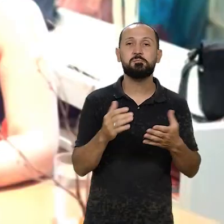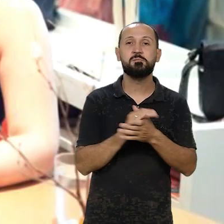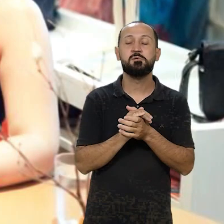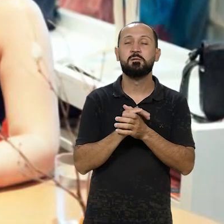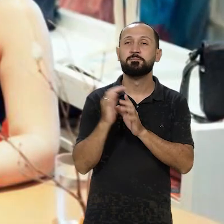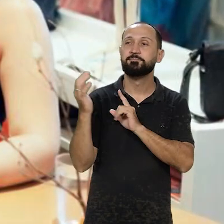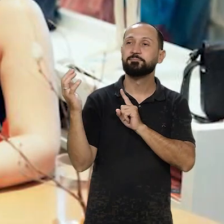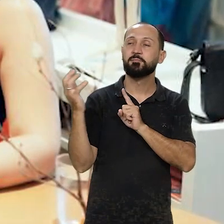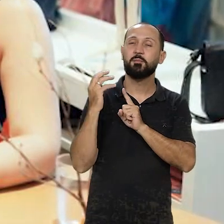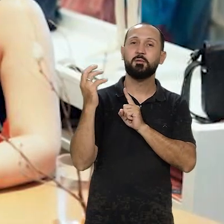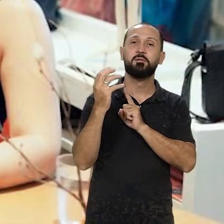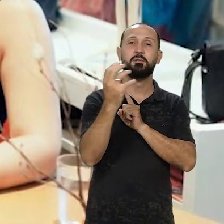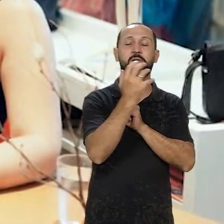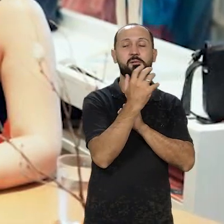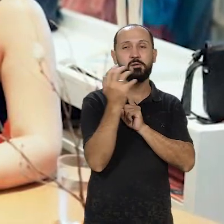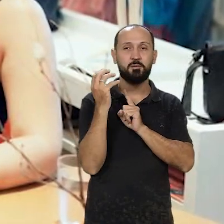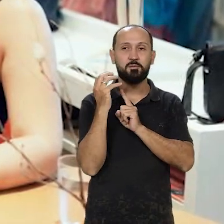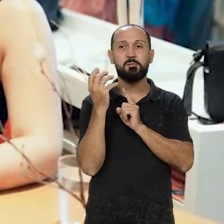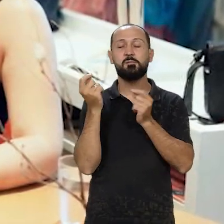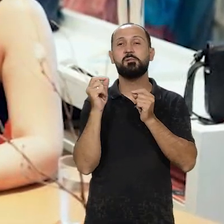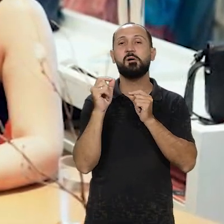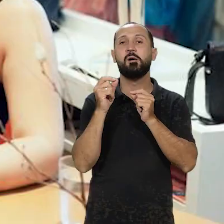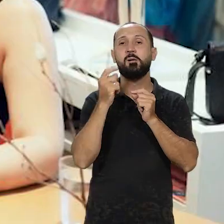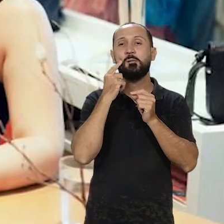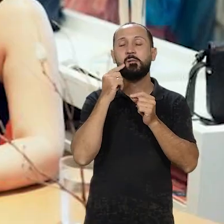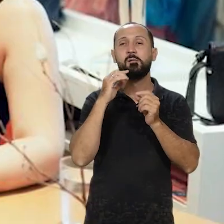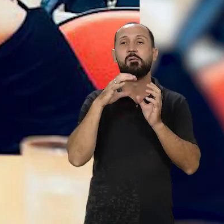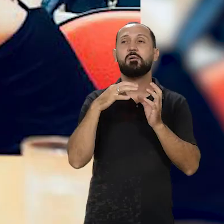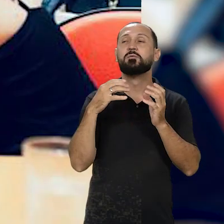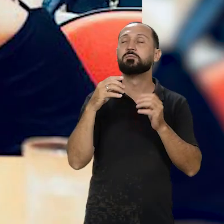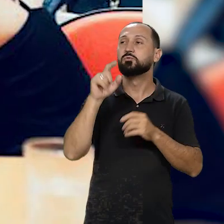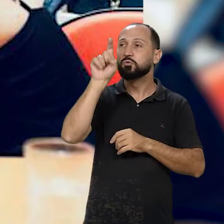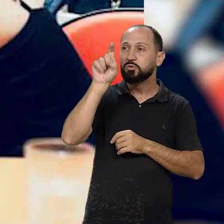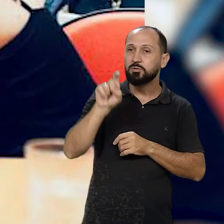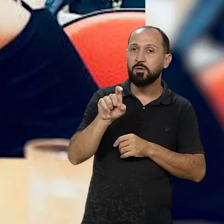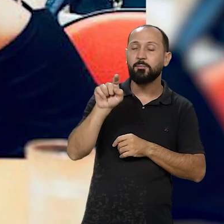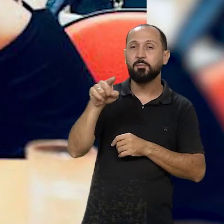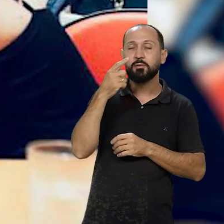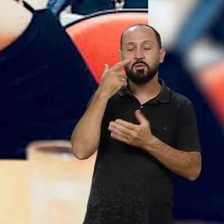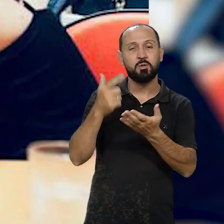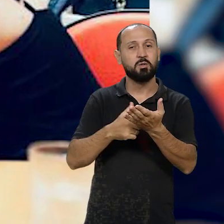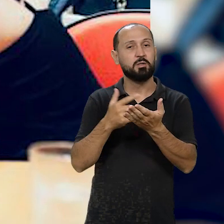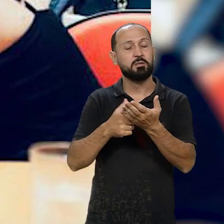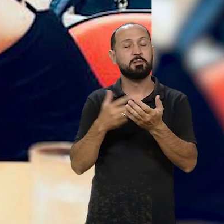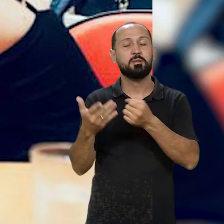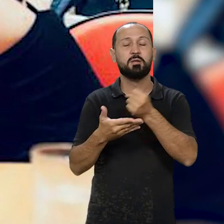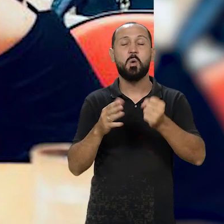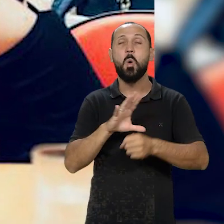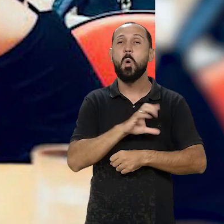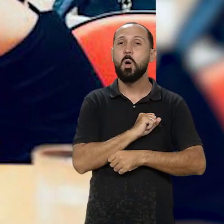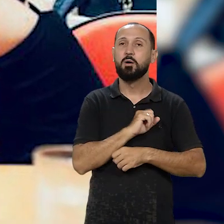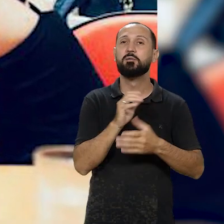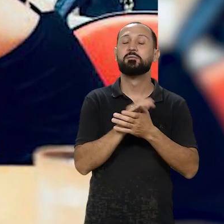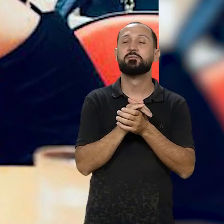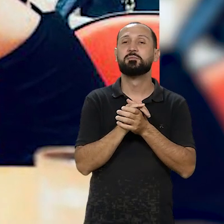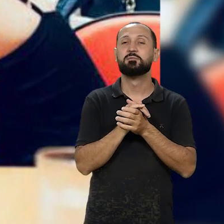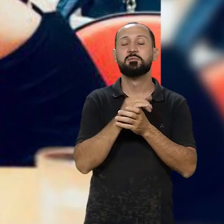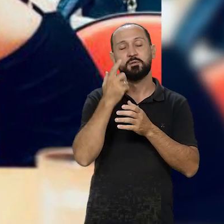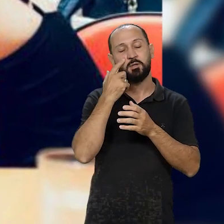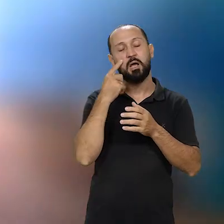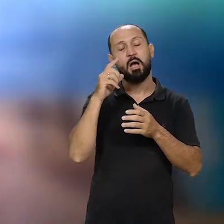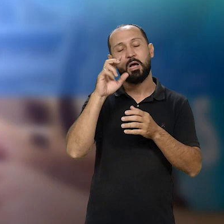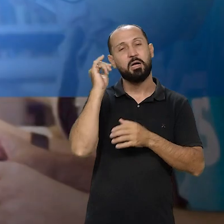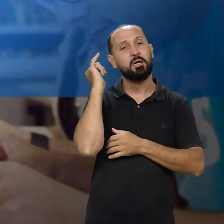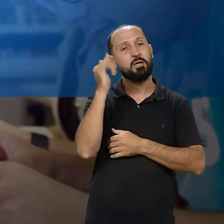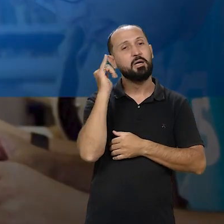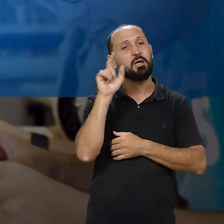tem uma influência aí grande da insustentável leveza do ser, né, que é um livro que eu gosto muito. Então, o fio da